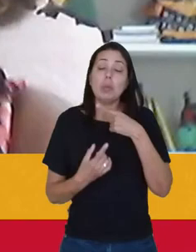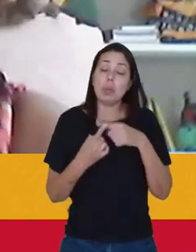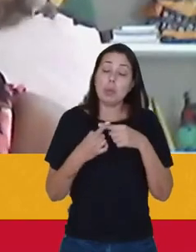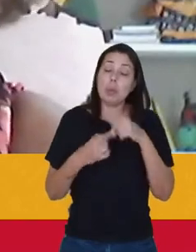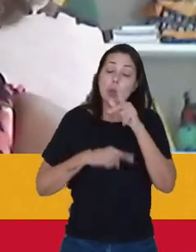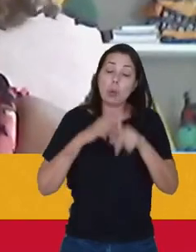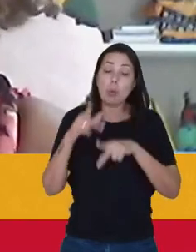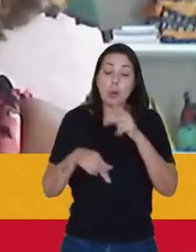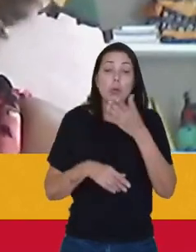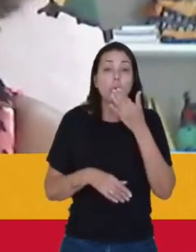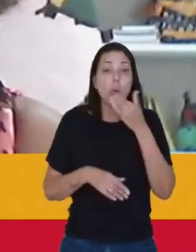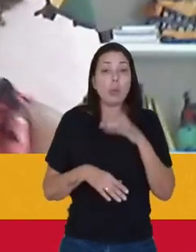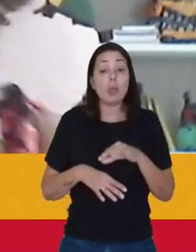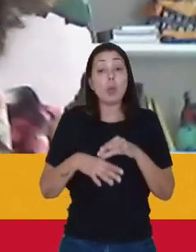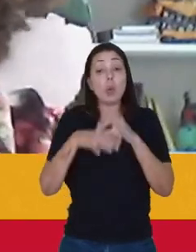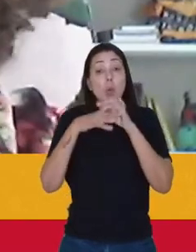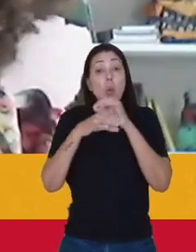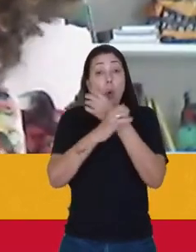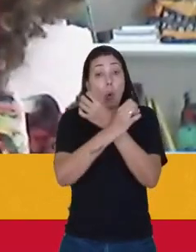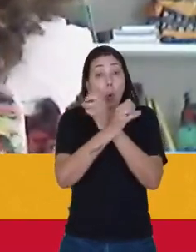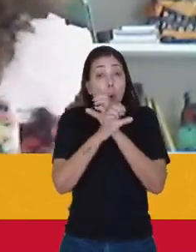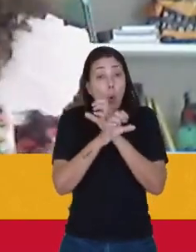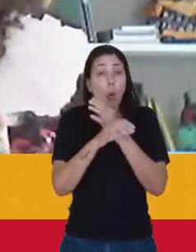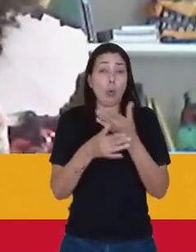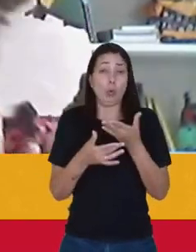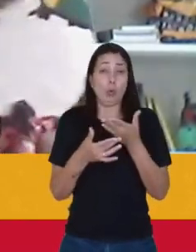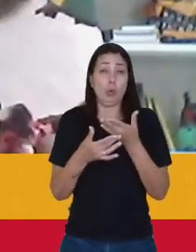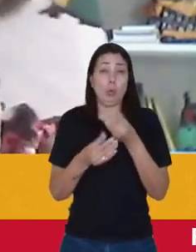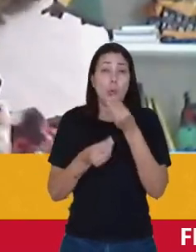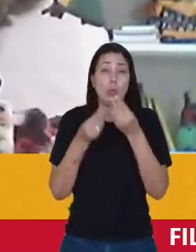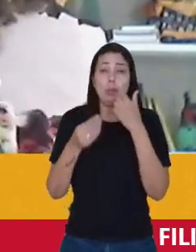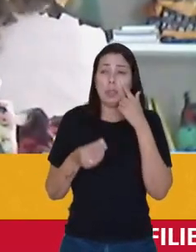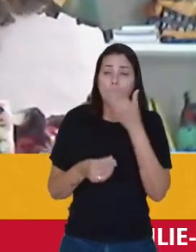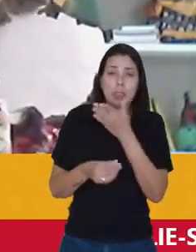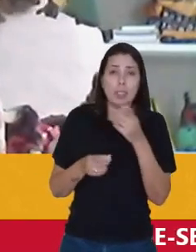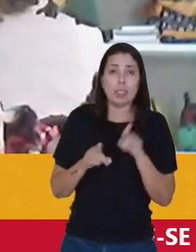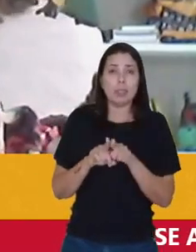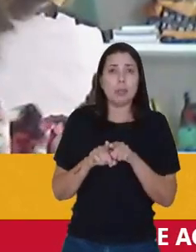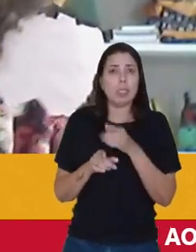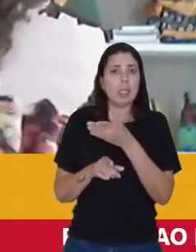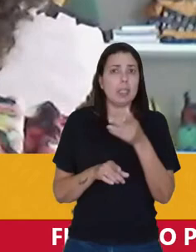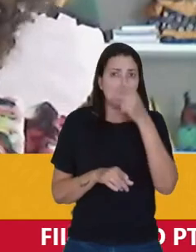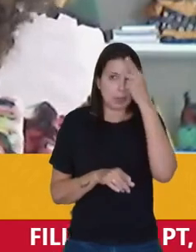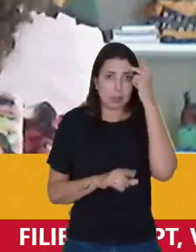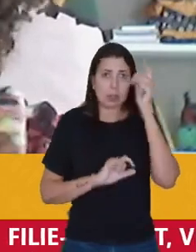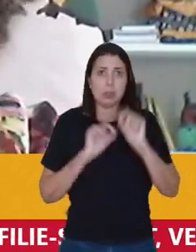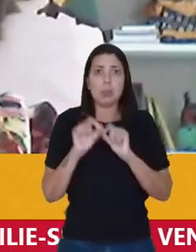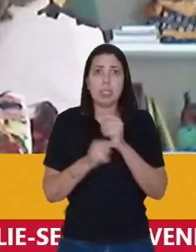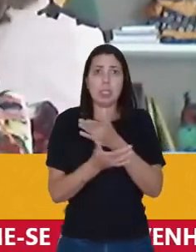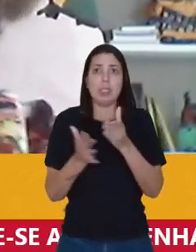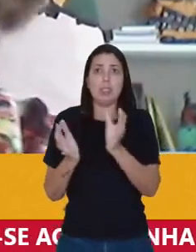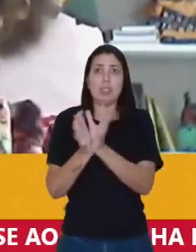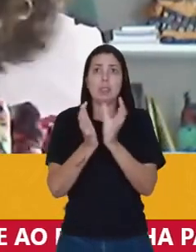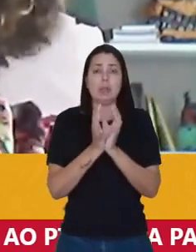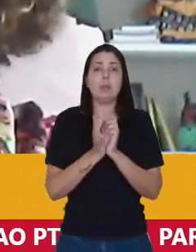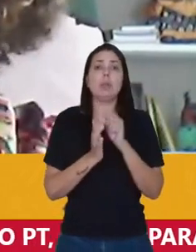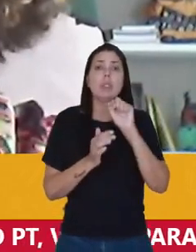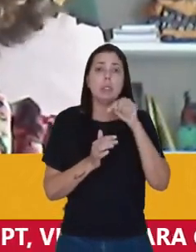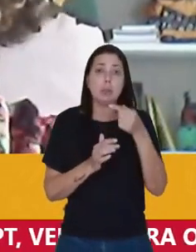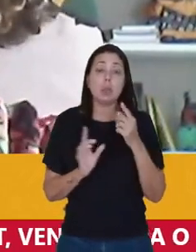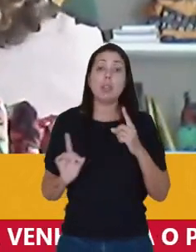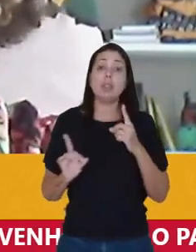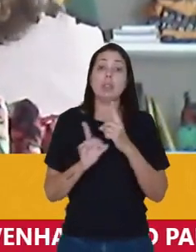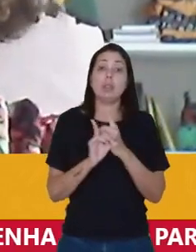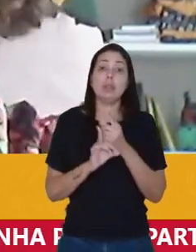osso, restos de carne. E aí, quando você vai olhar, Nilma, quem são esses sujeitos, esses grupos, você logo